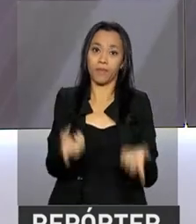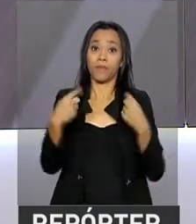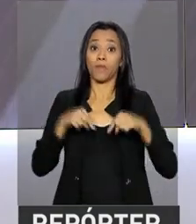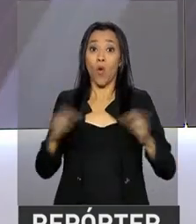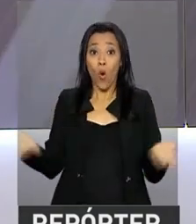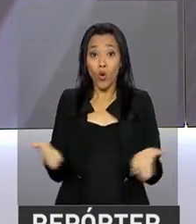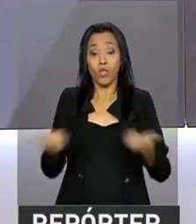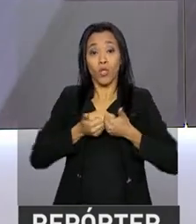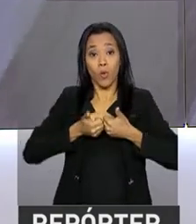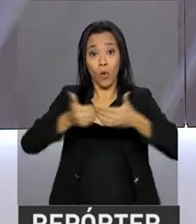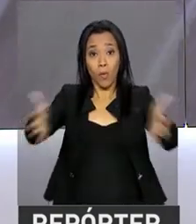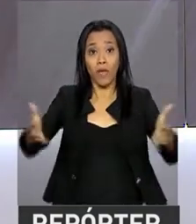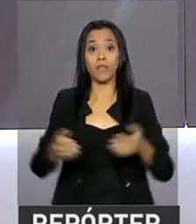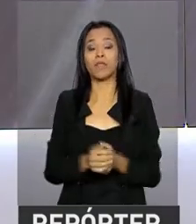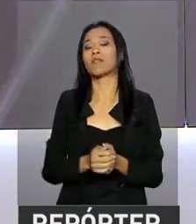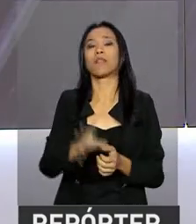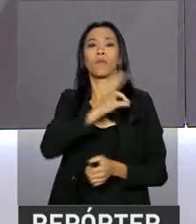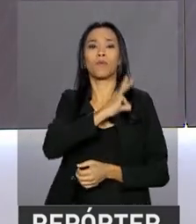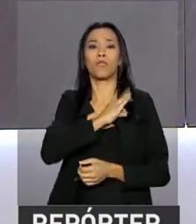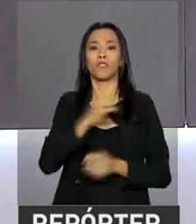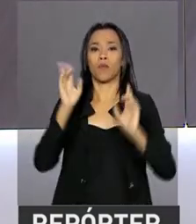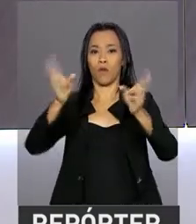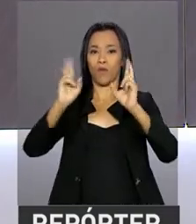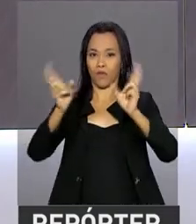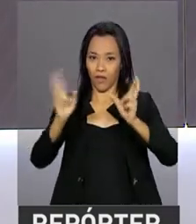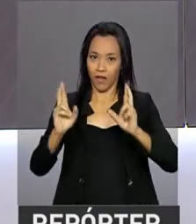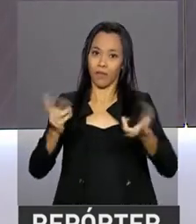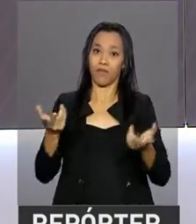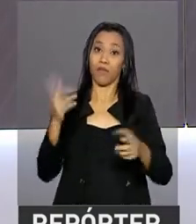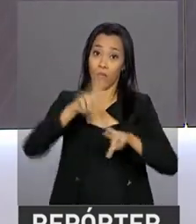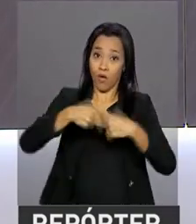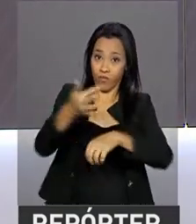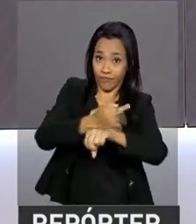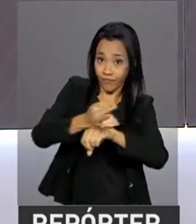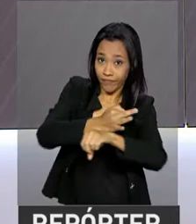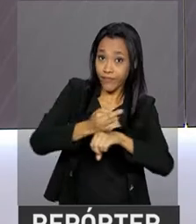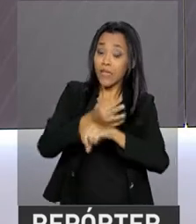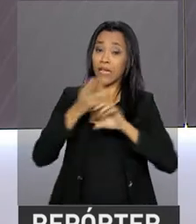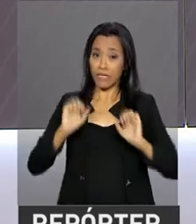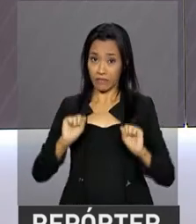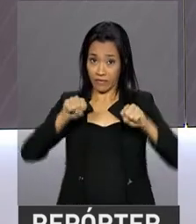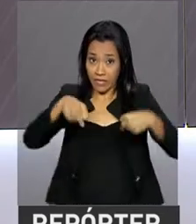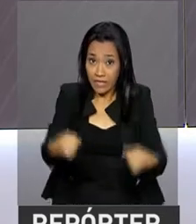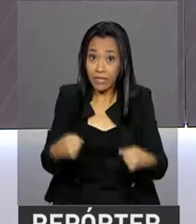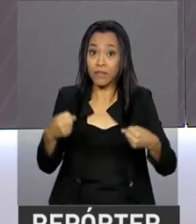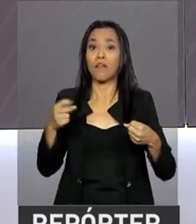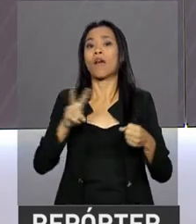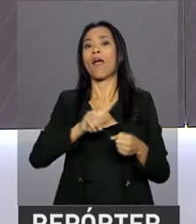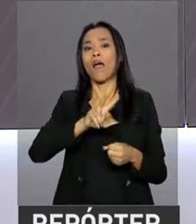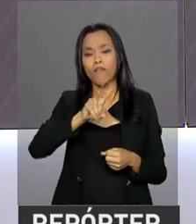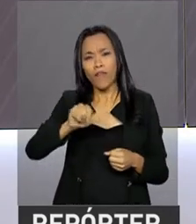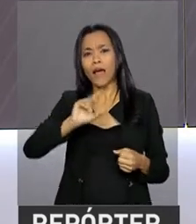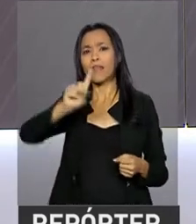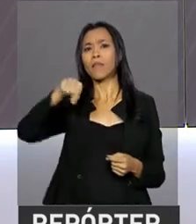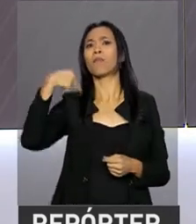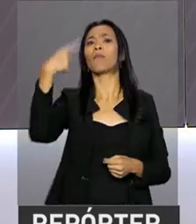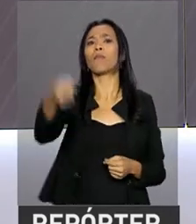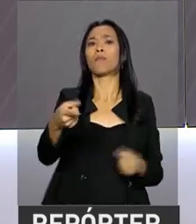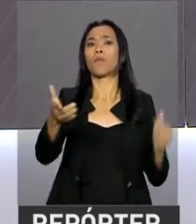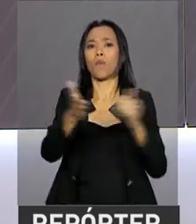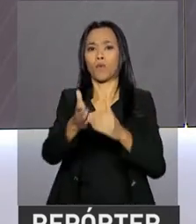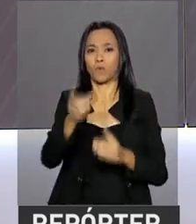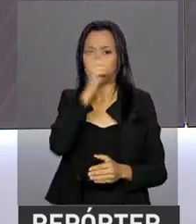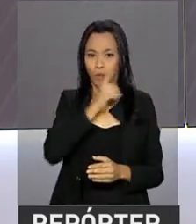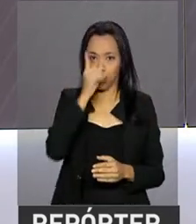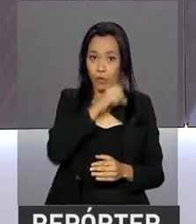semana santa da polícia rodoviária federal a fiscalização reforçada durante o feriadão segue até o próximo domingo